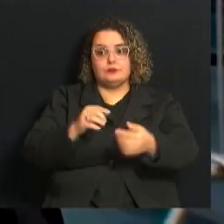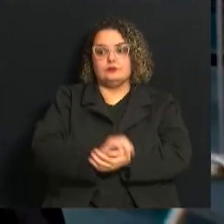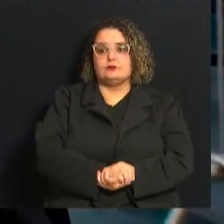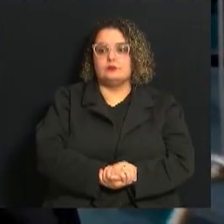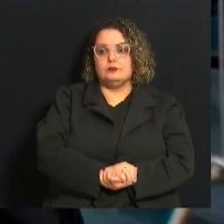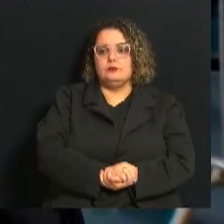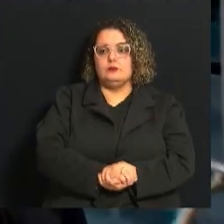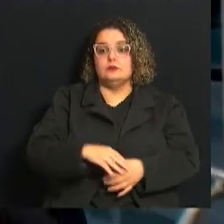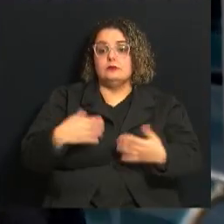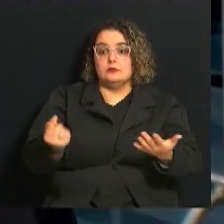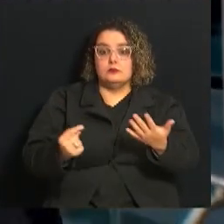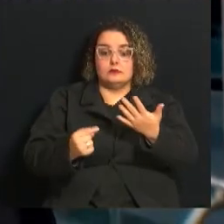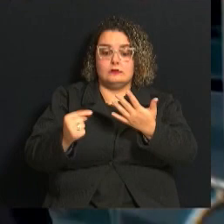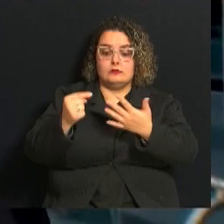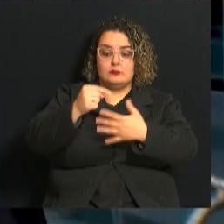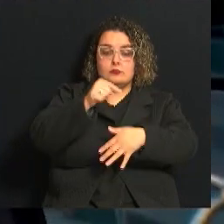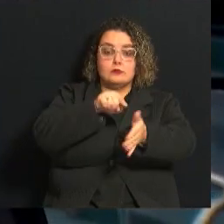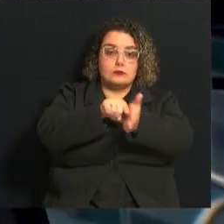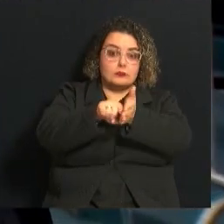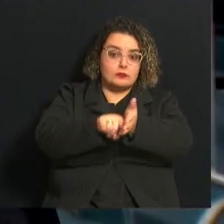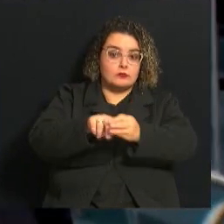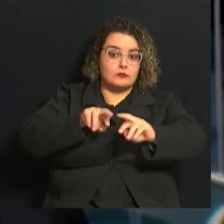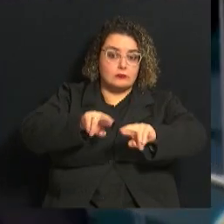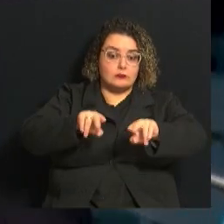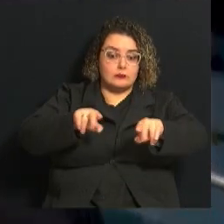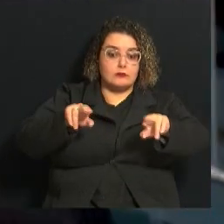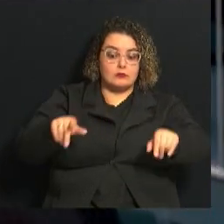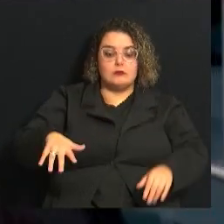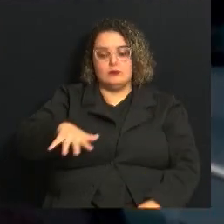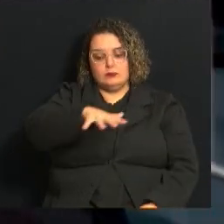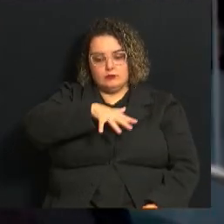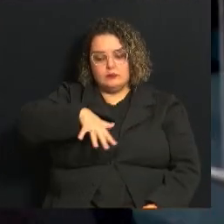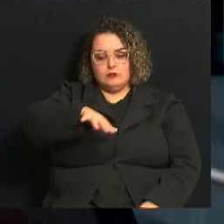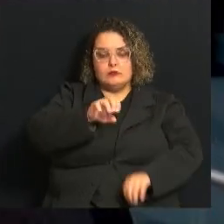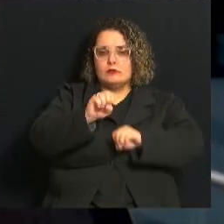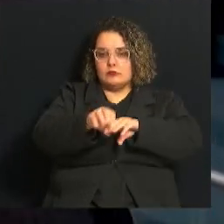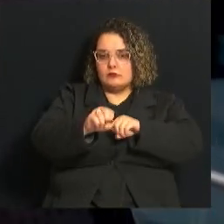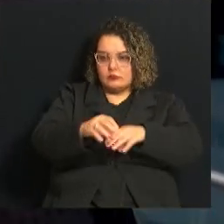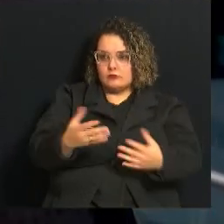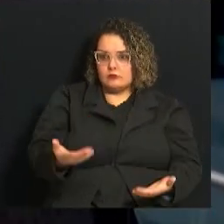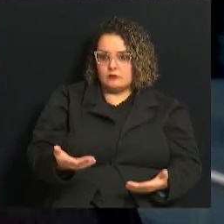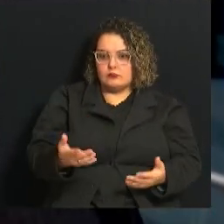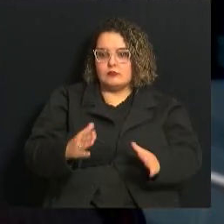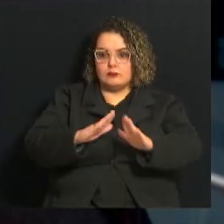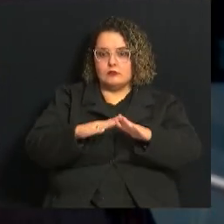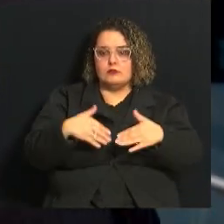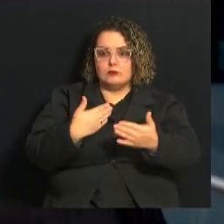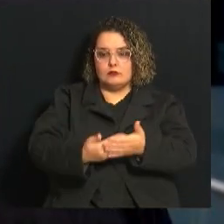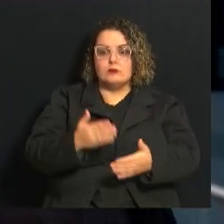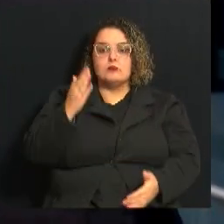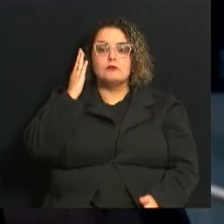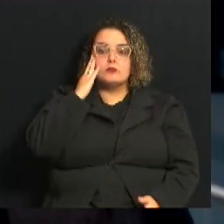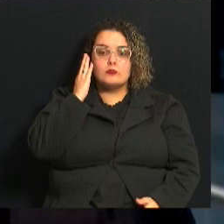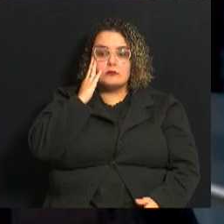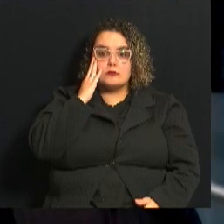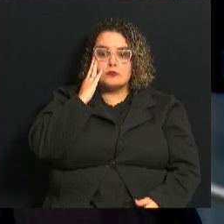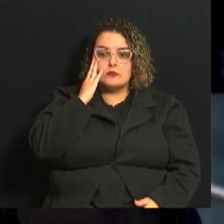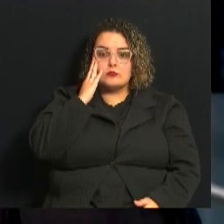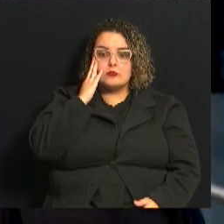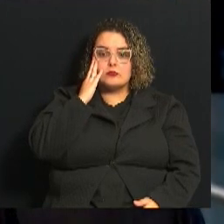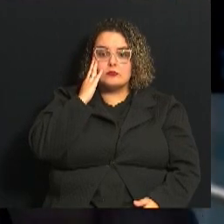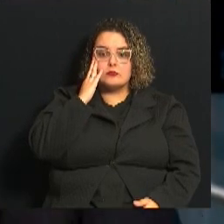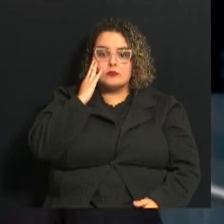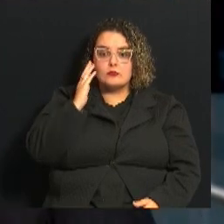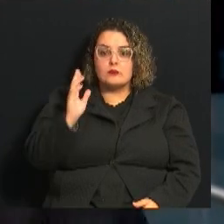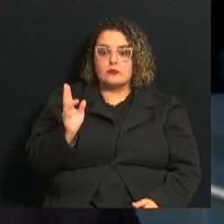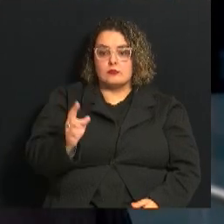são questões distintas mas que envolvem a educação uma delas é um requerimento para saber sobre as